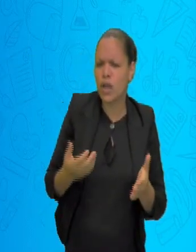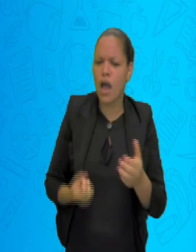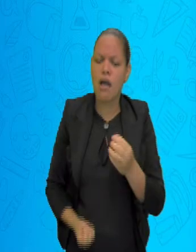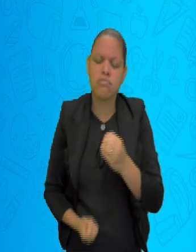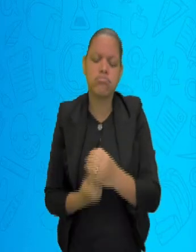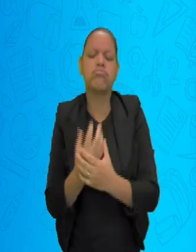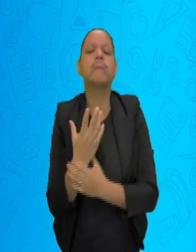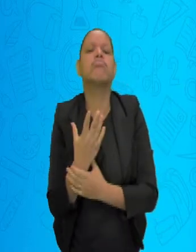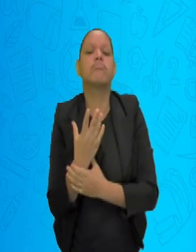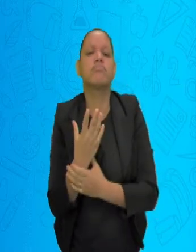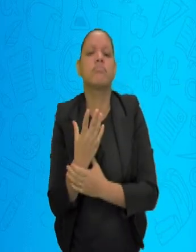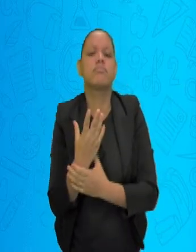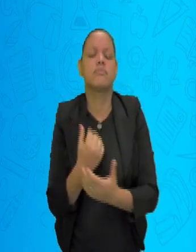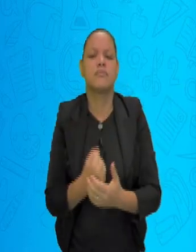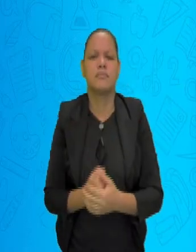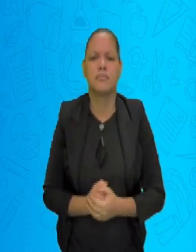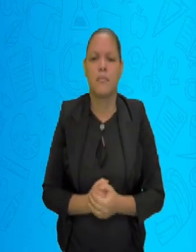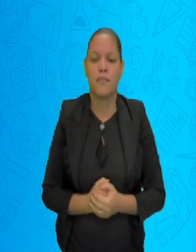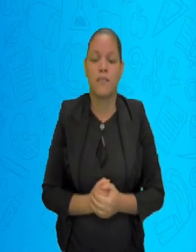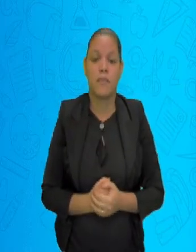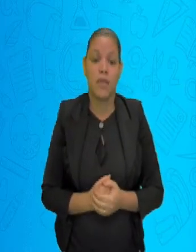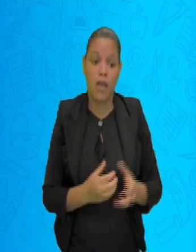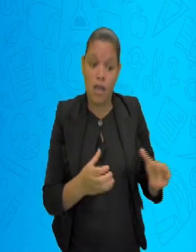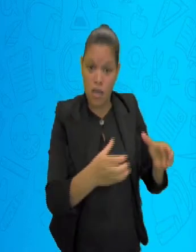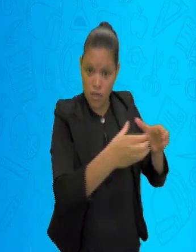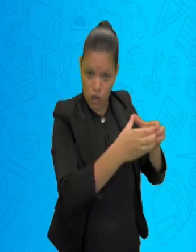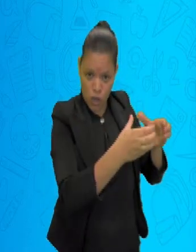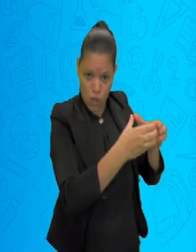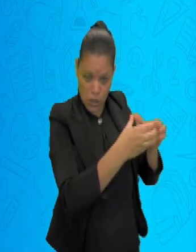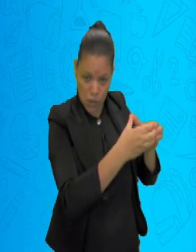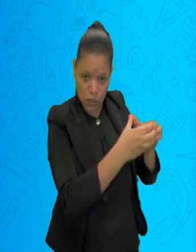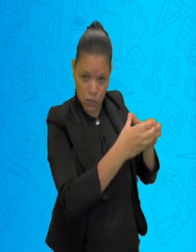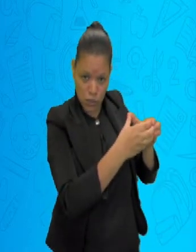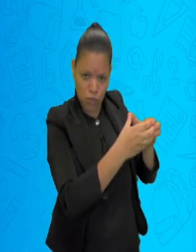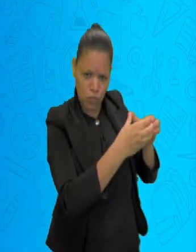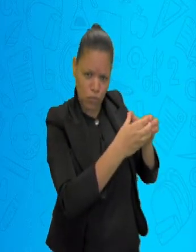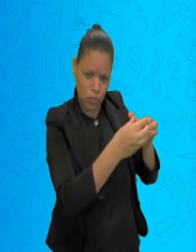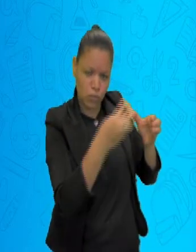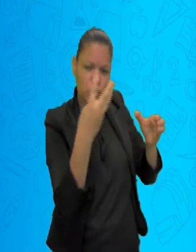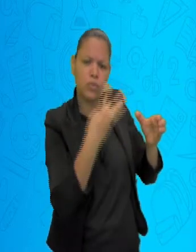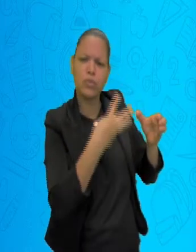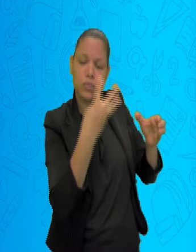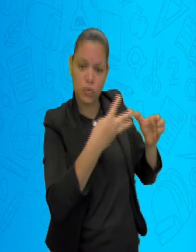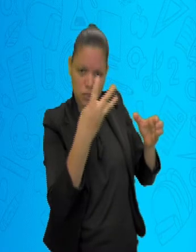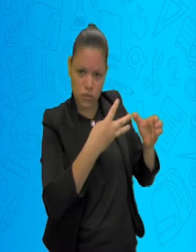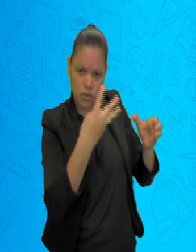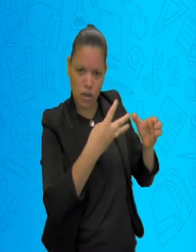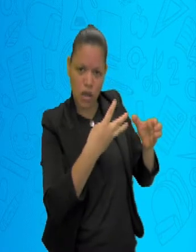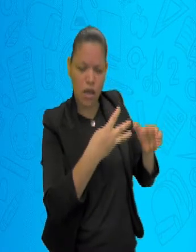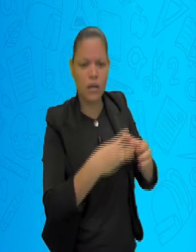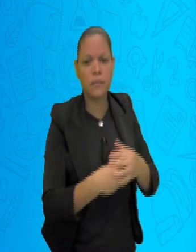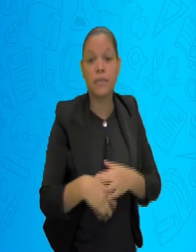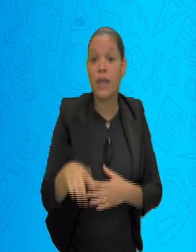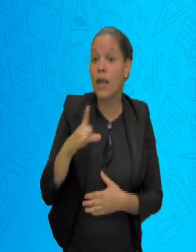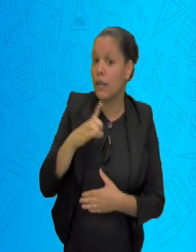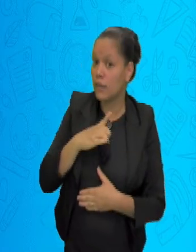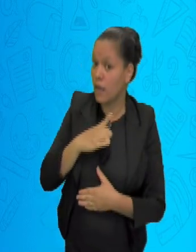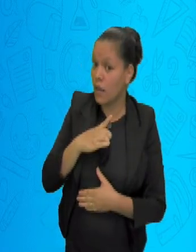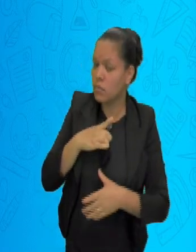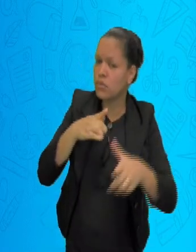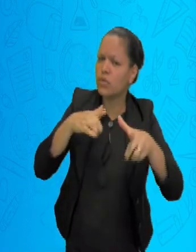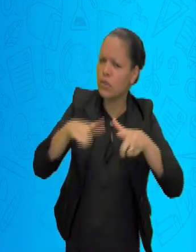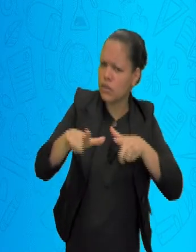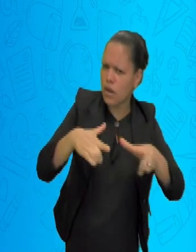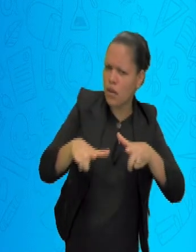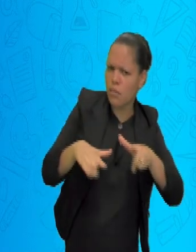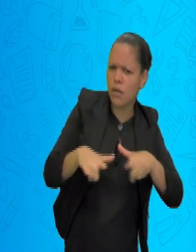do setor terciário, nós temos a prestação de serviço para a população. Quais seriam essas prestações de